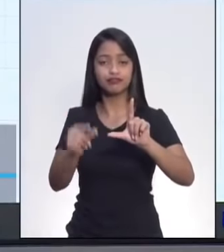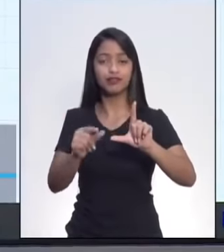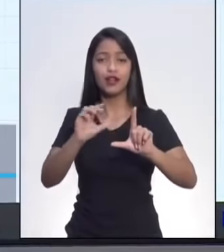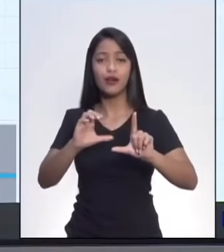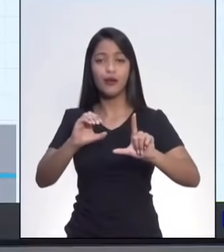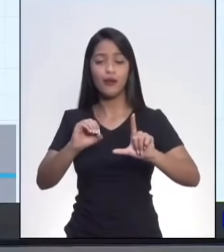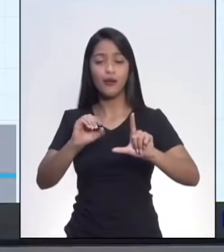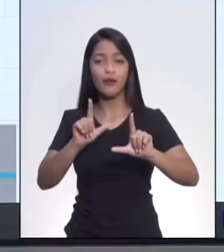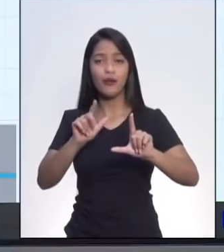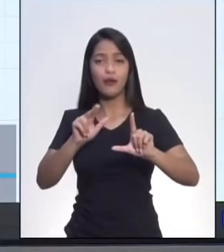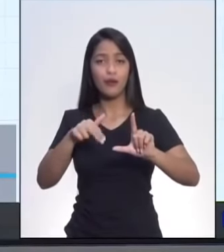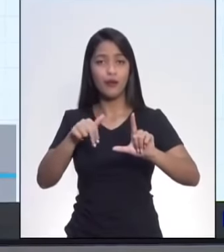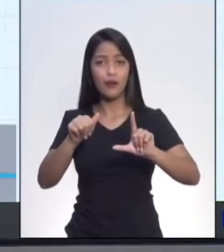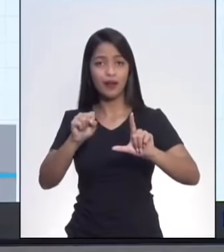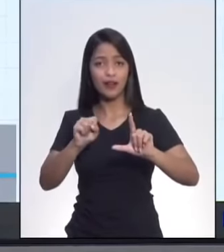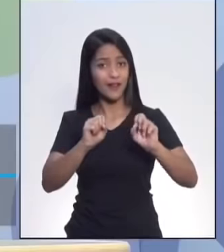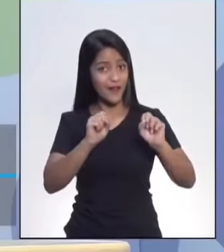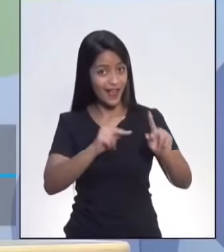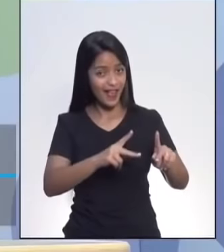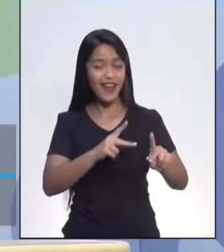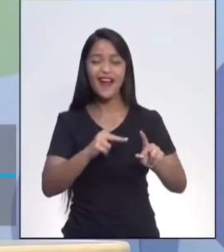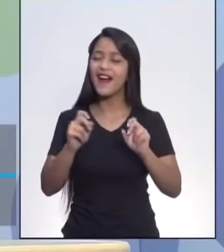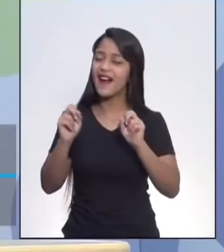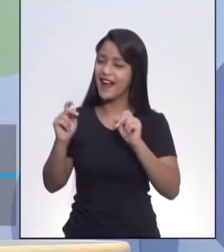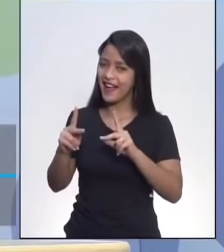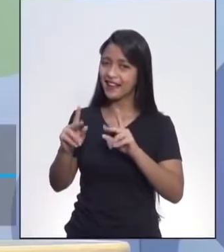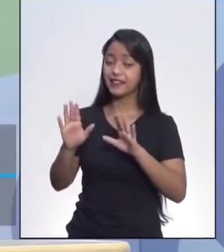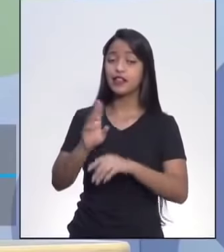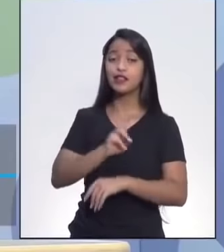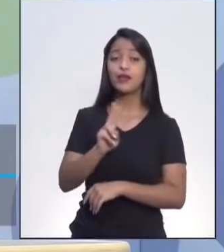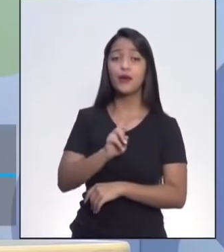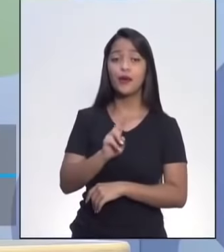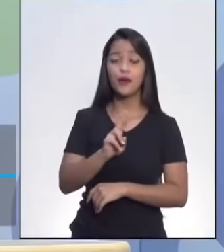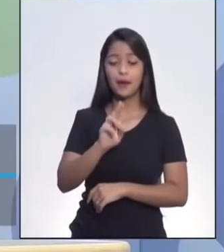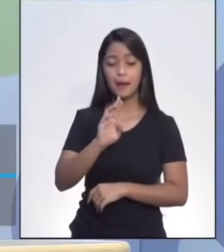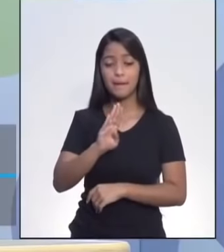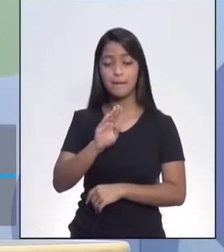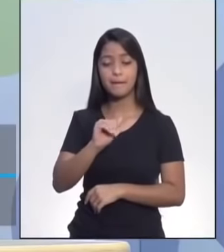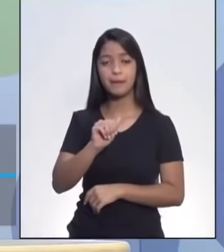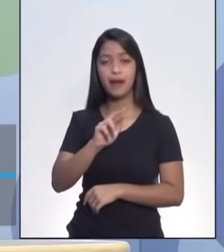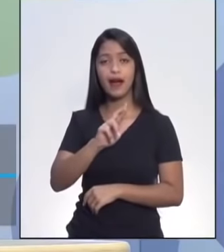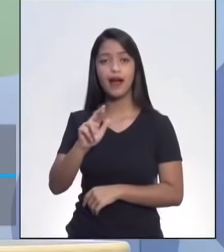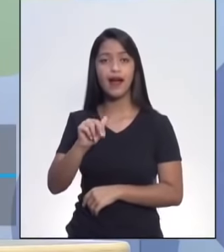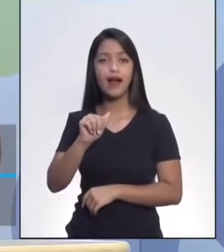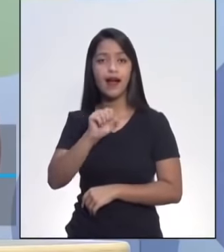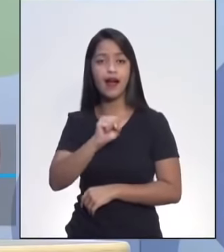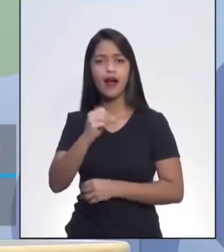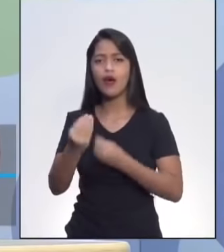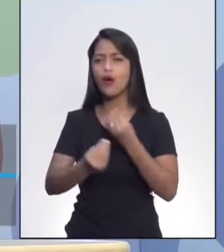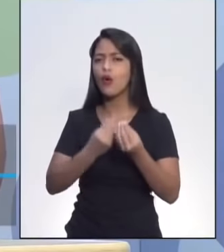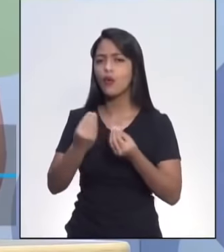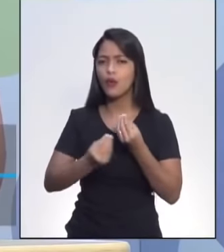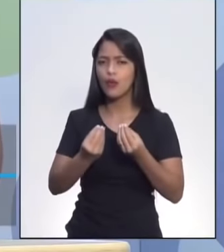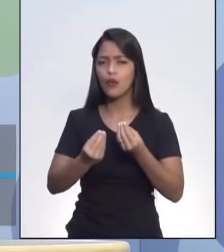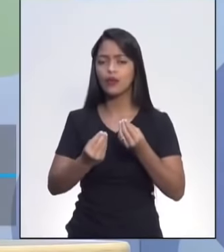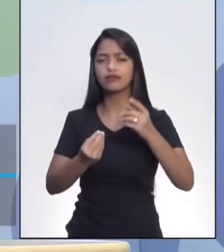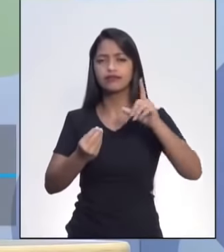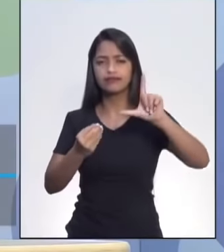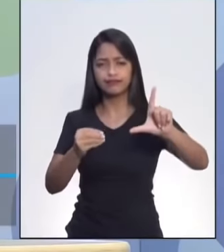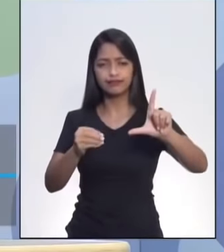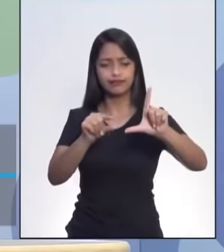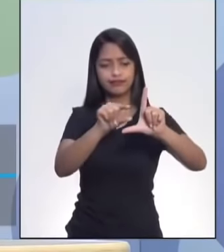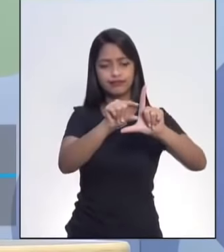tudo bem? Vamos à próxima atividade, O Alessandra? gráfico de barras, só para lembrar. Por que não é um gráfico de barras? O gráfico de barras, as